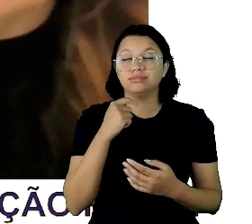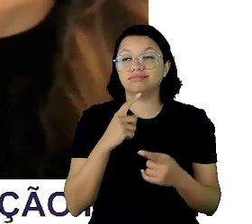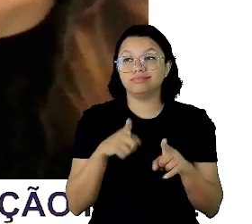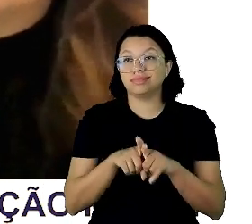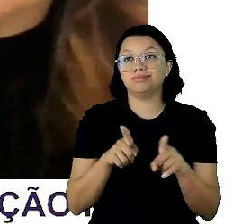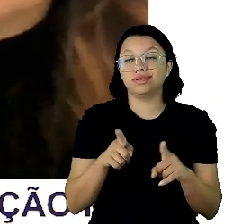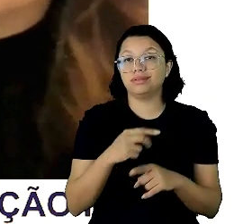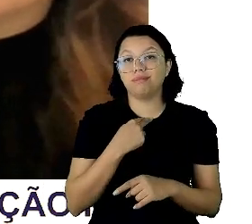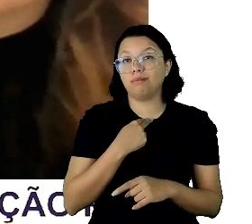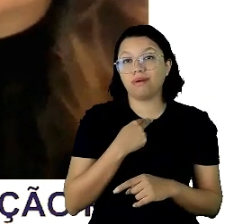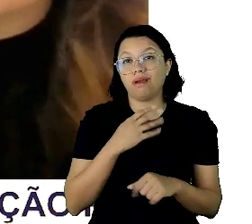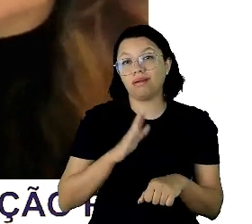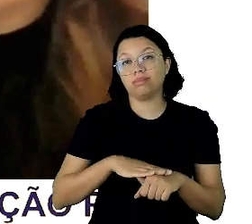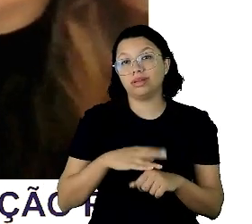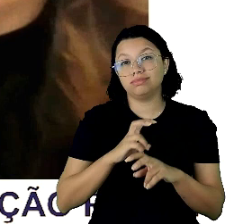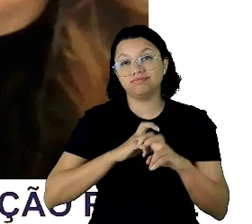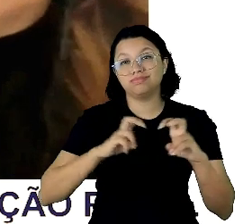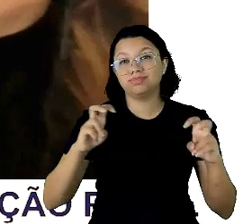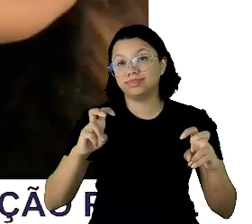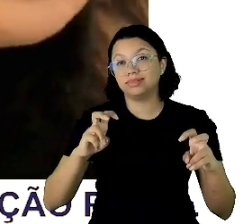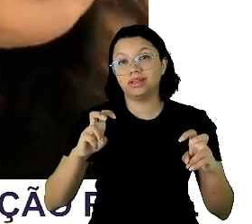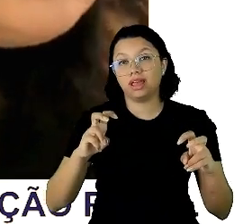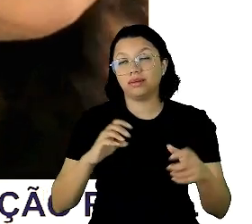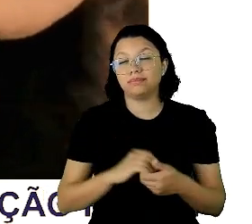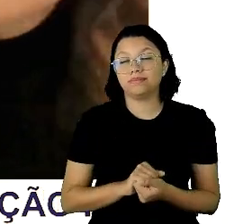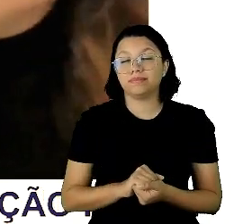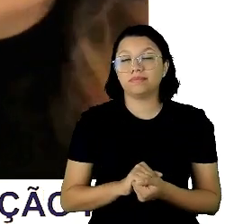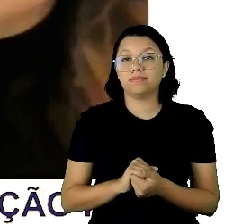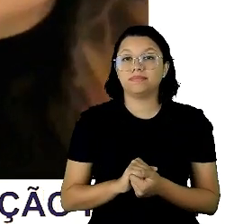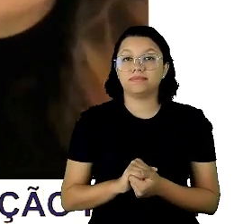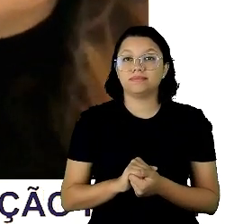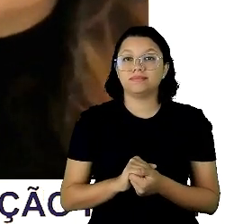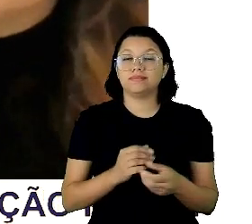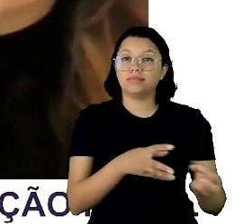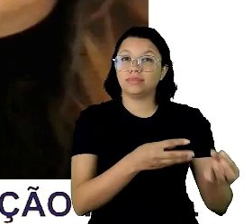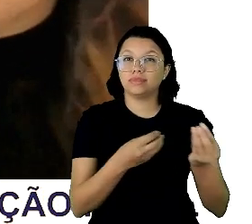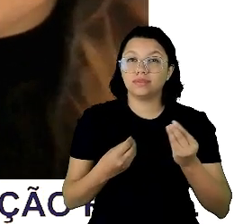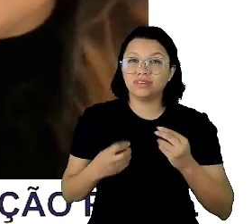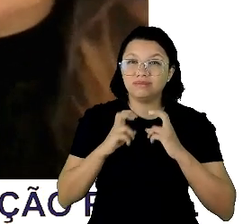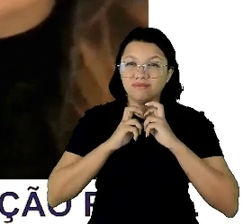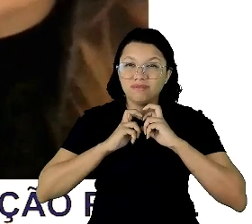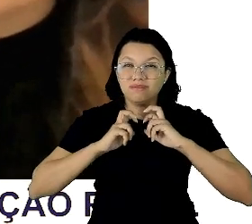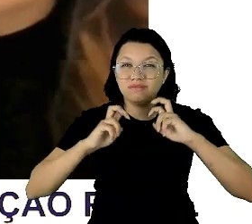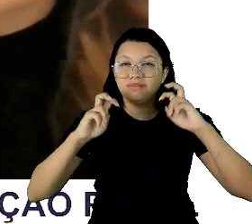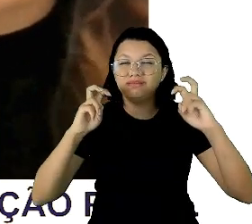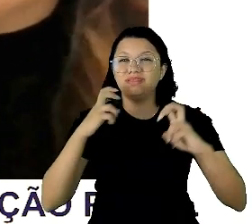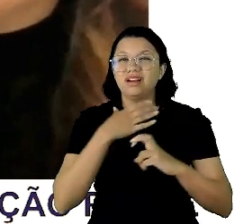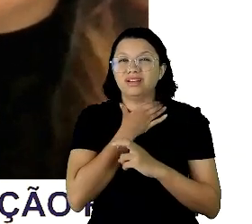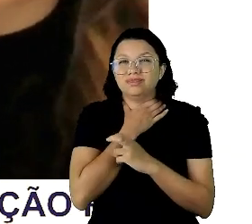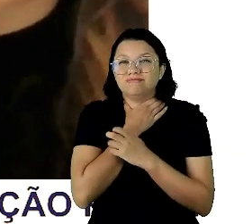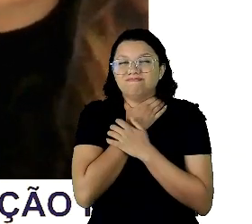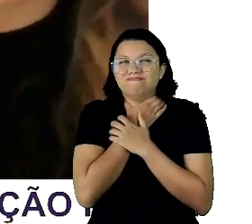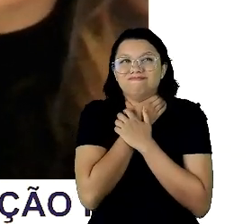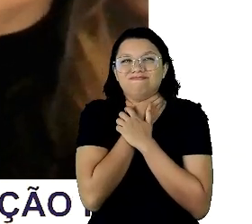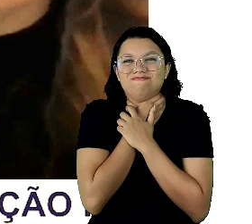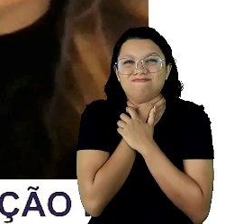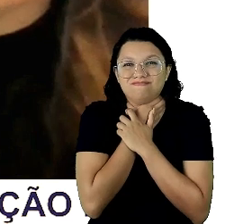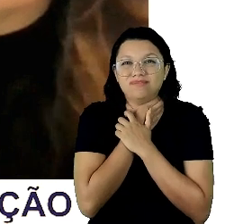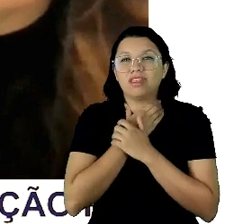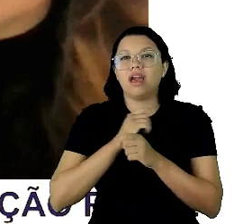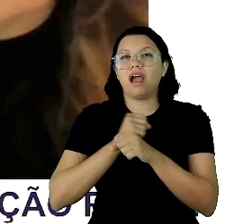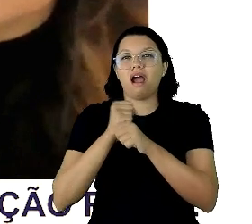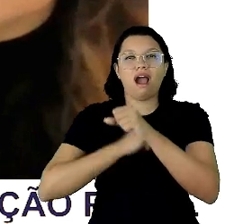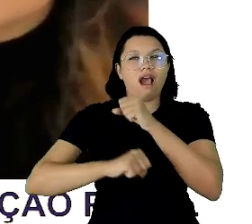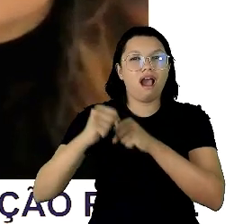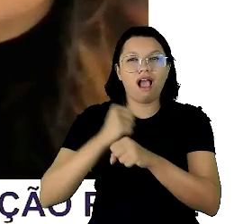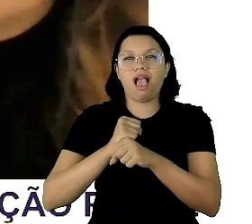traz o grito da Andressa e de todas as outras. Ela traz um grito que está sufocado há anos, há